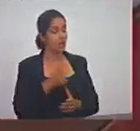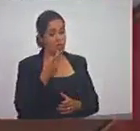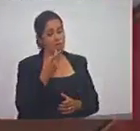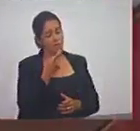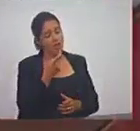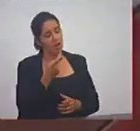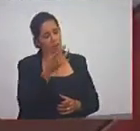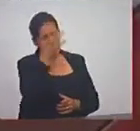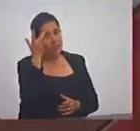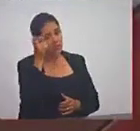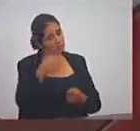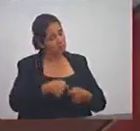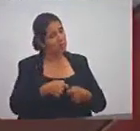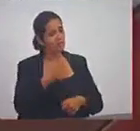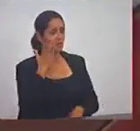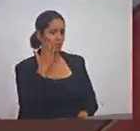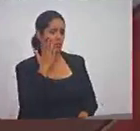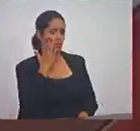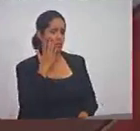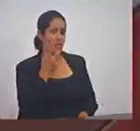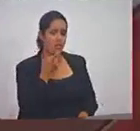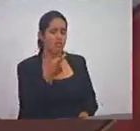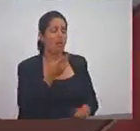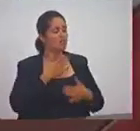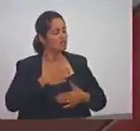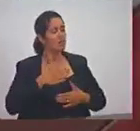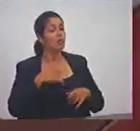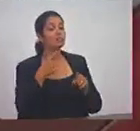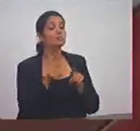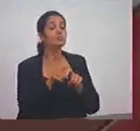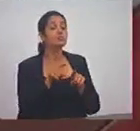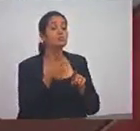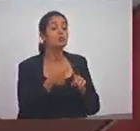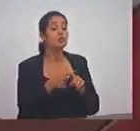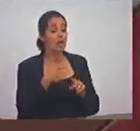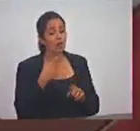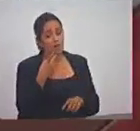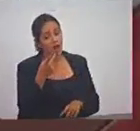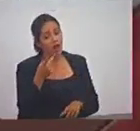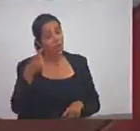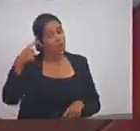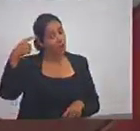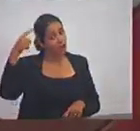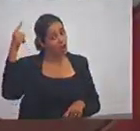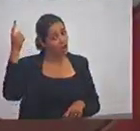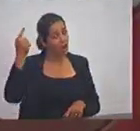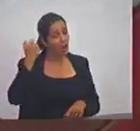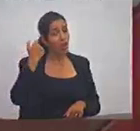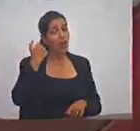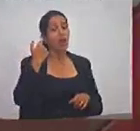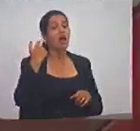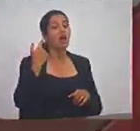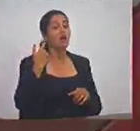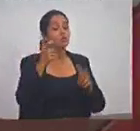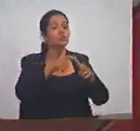mais. E tudo isso que eu estou dizendo aqui, eu falo com tranquilidade, porque eu disse para ele, ali no CSU, sexta-feira, o